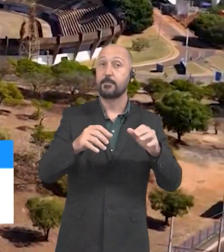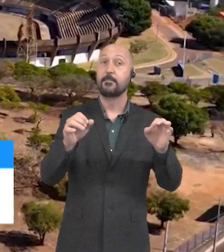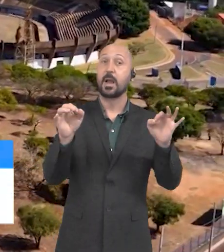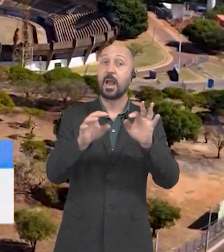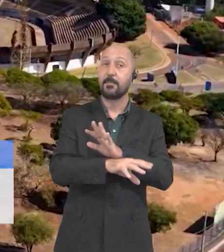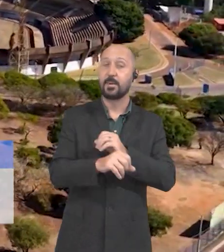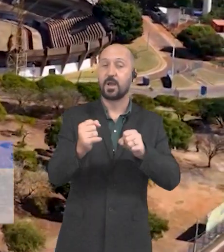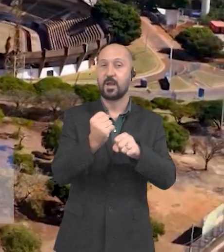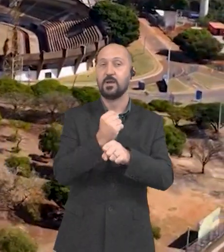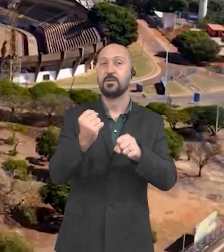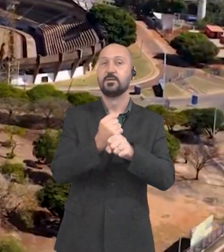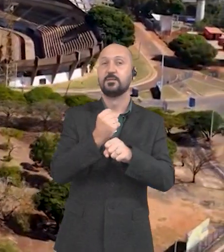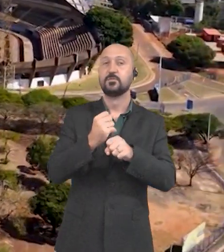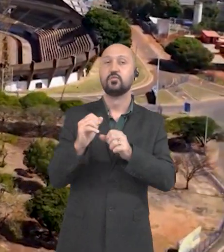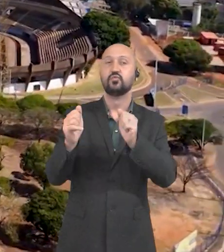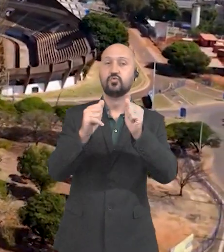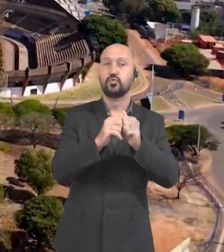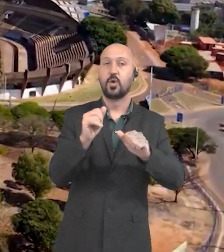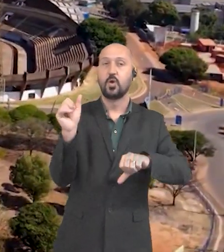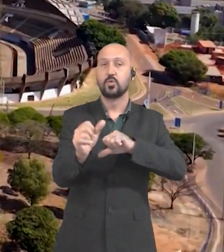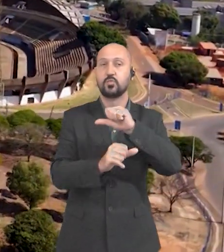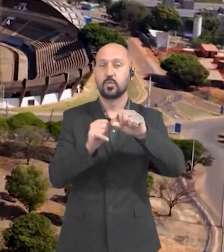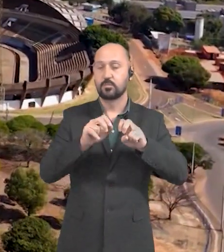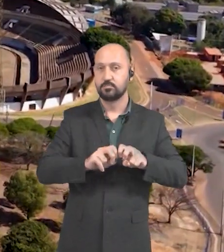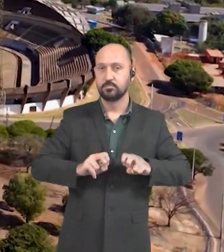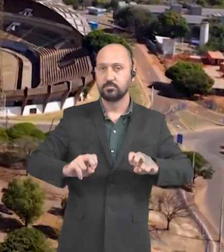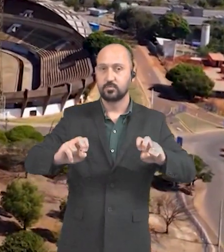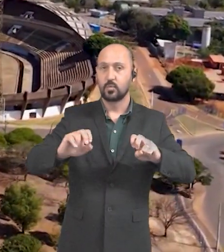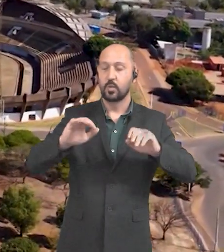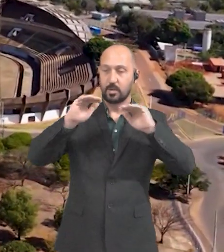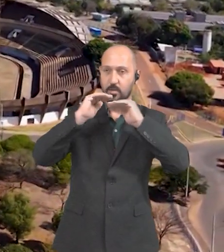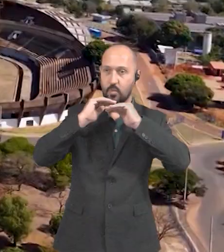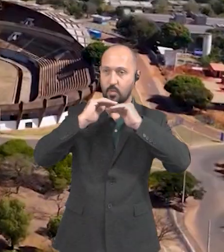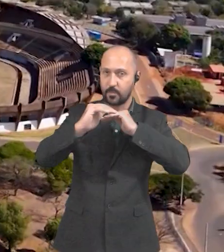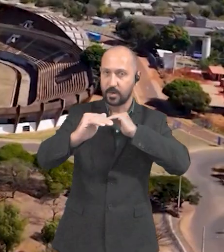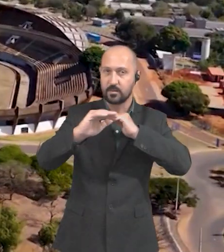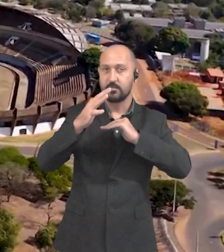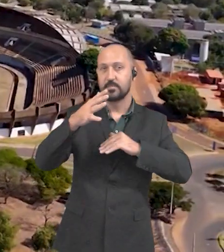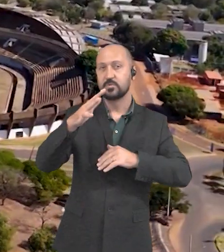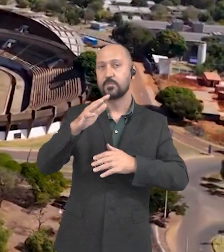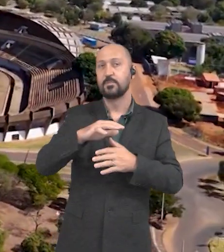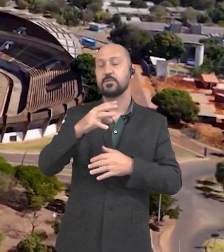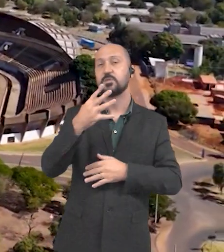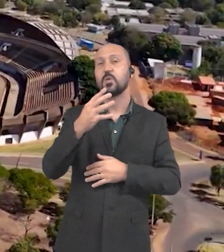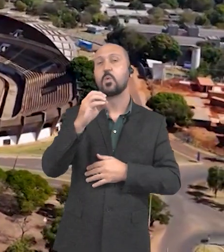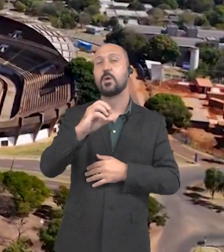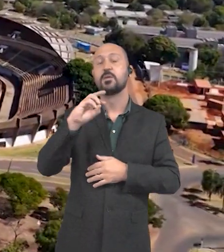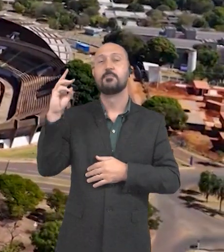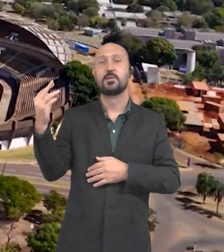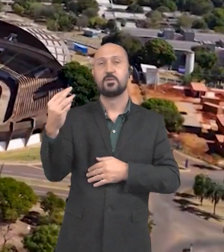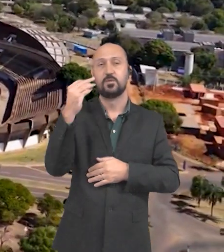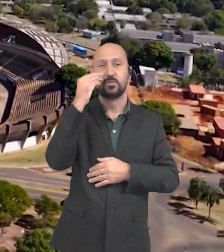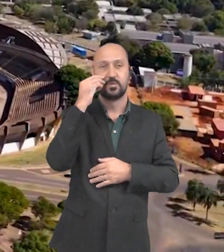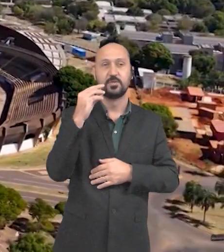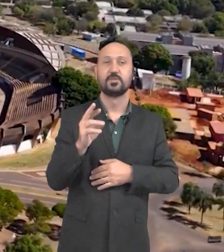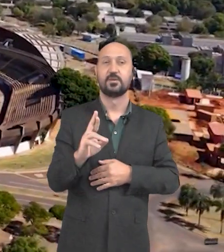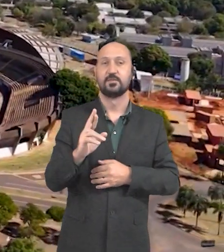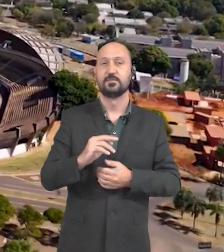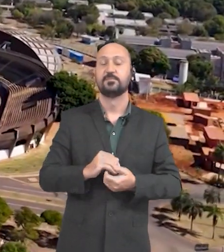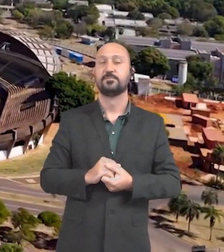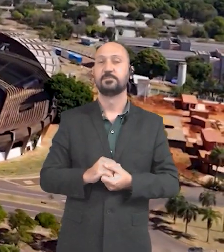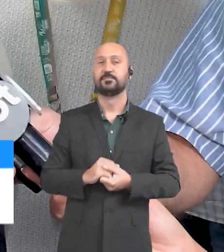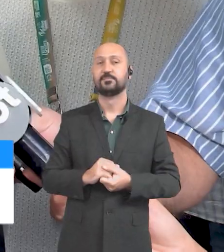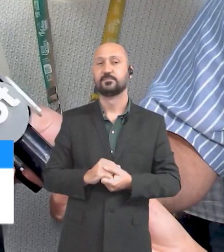estimado para a conclusão das obras, incluindo a troca de cadeiras da área coberta, é avaliado em aproximadamente 40 milhões